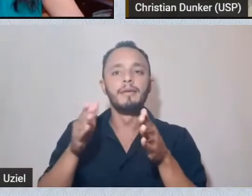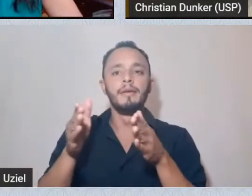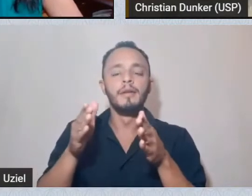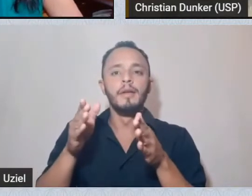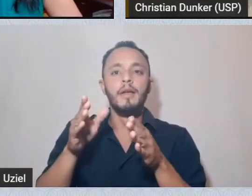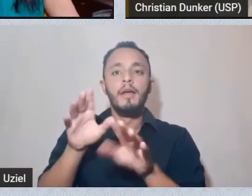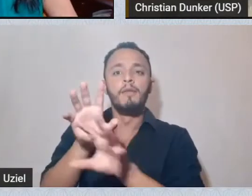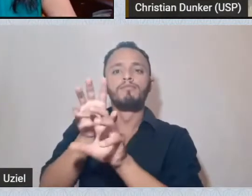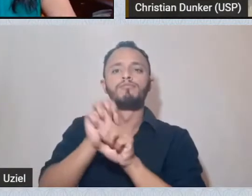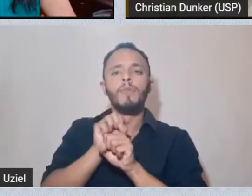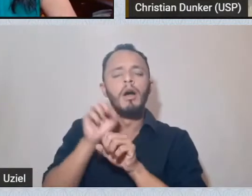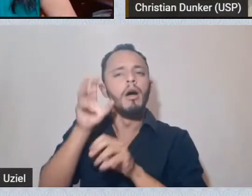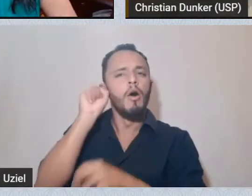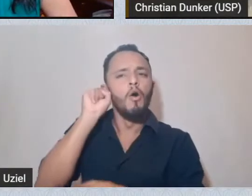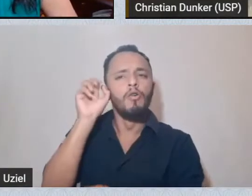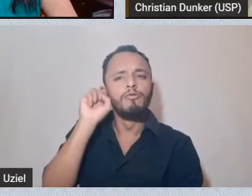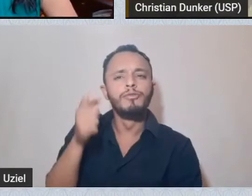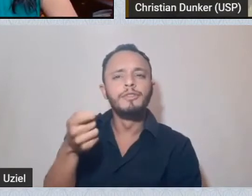gente, congelado.